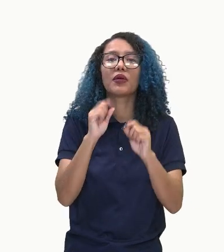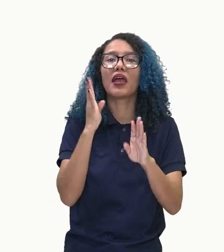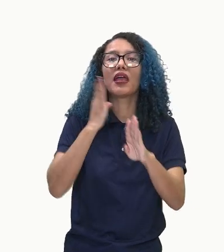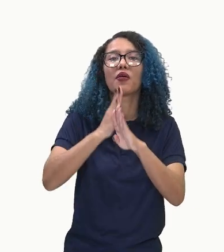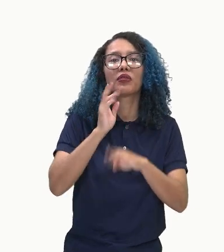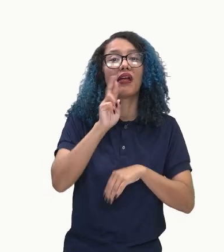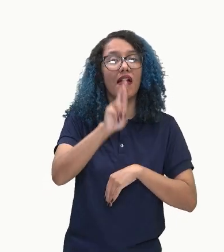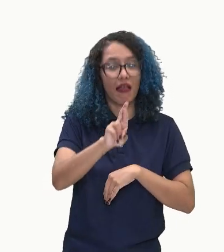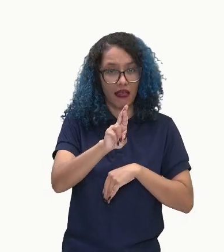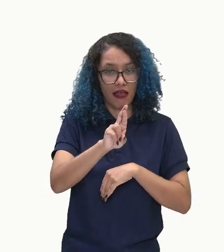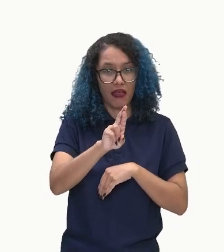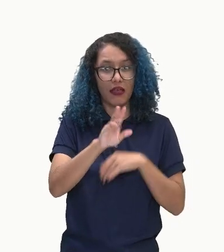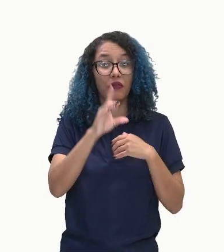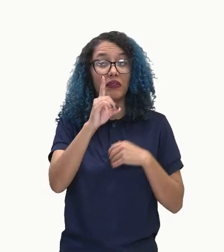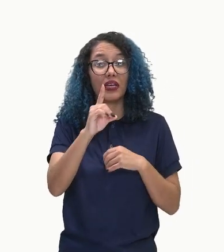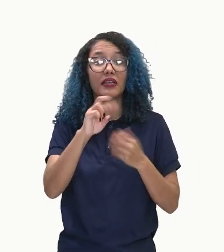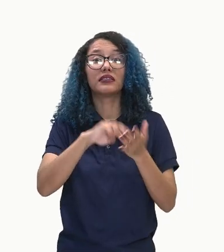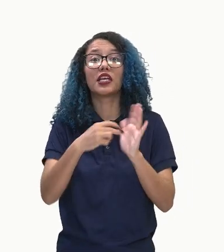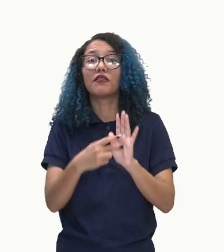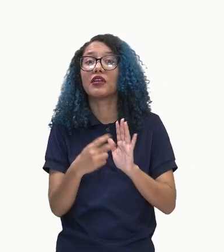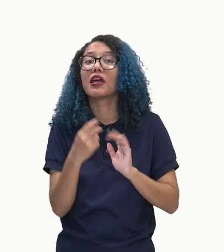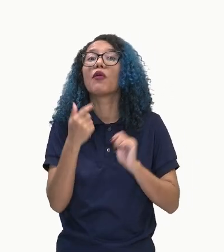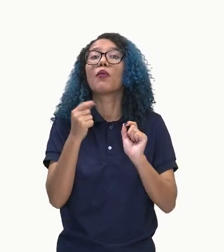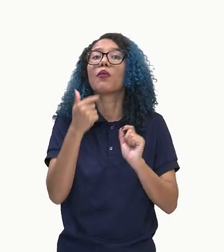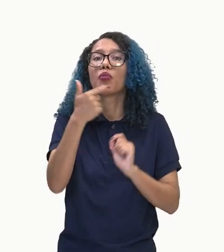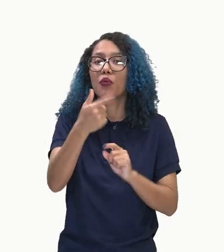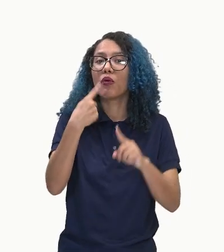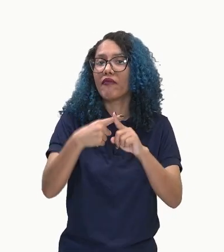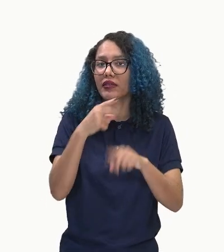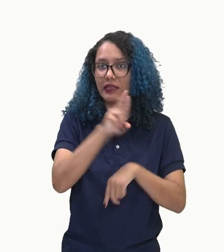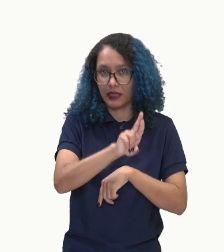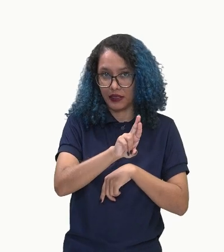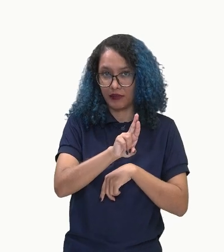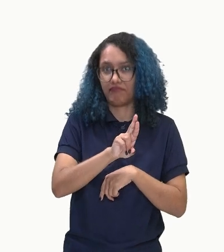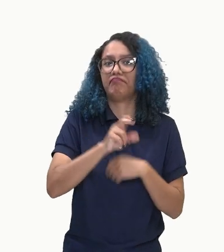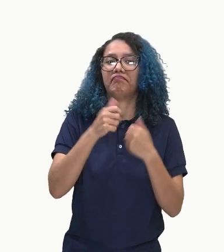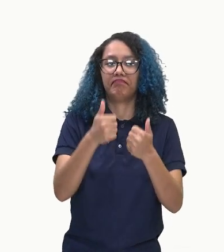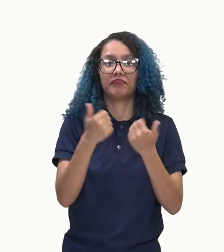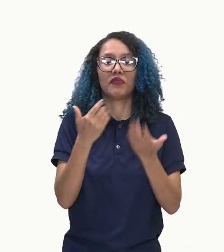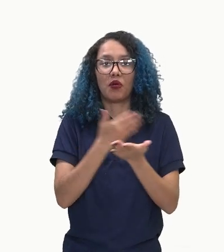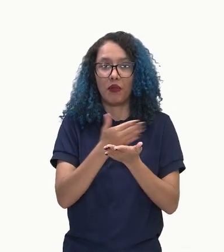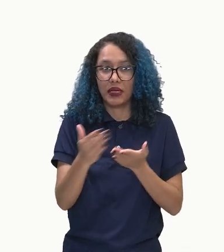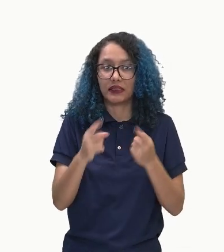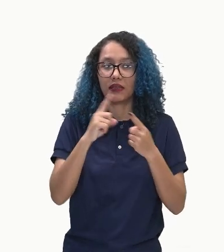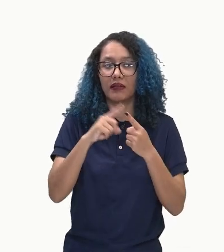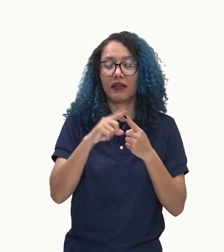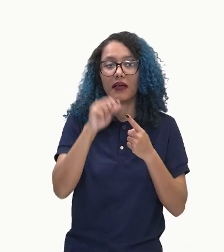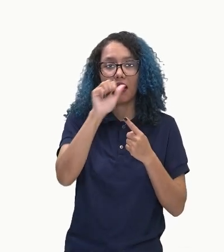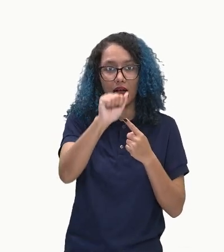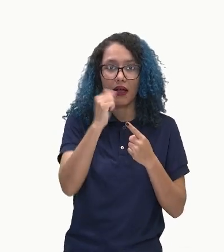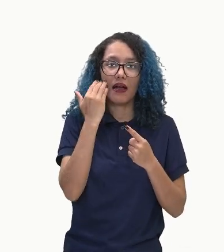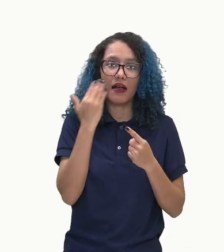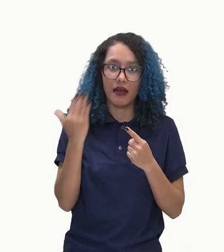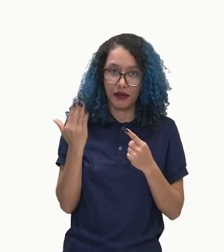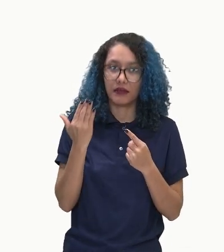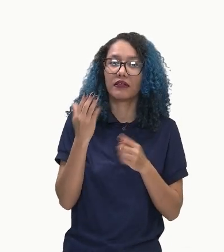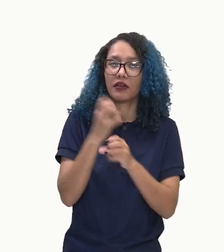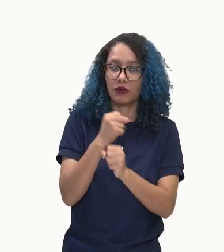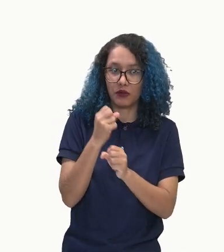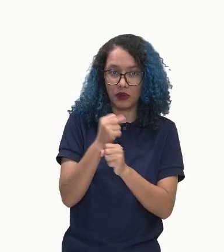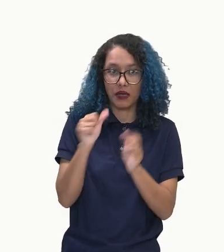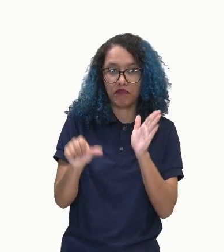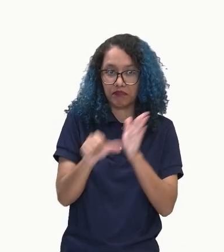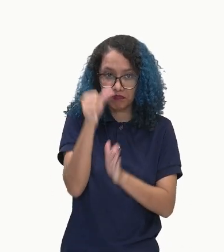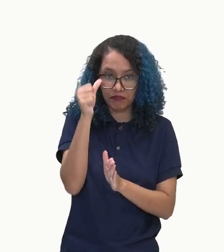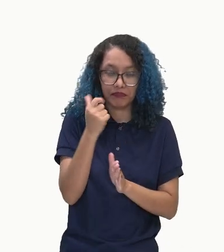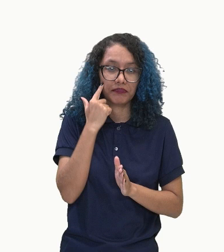que o diâmetro é 2 vezes o raio, tá bom? Então, bora pensar aqui na letra A. Muito bem, meus queridos alunos, vamos analisar aqui a nossa letra A.